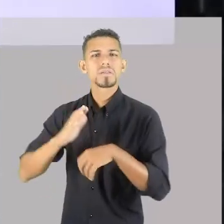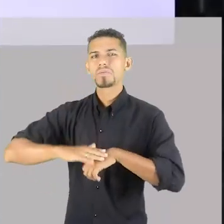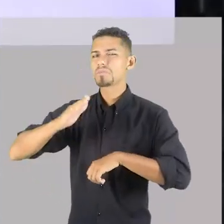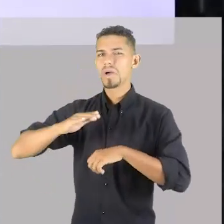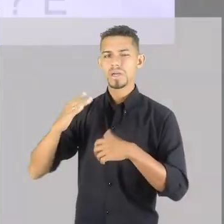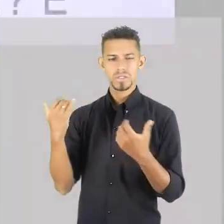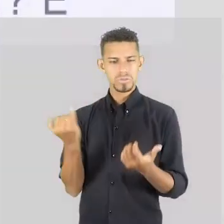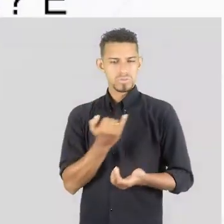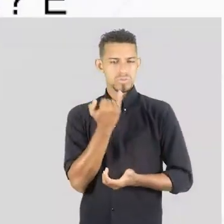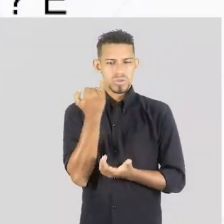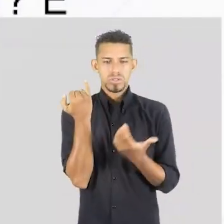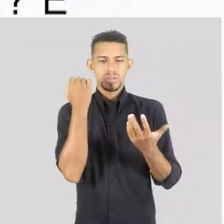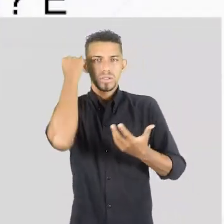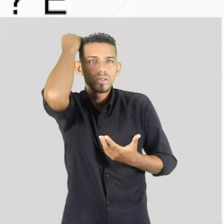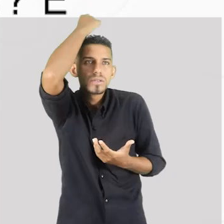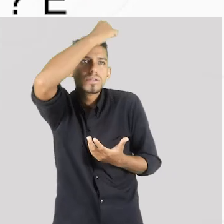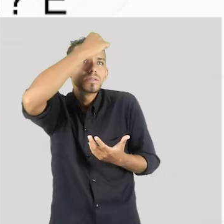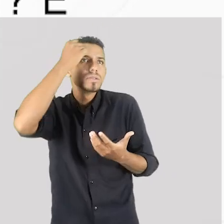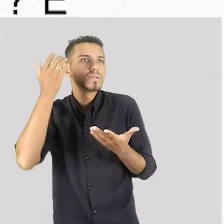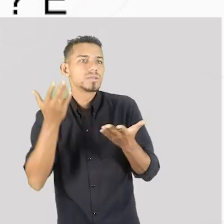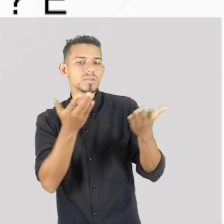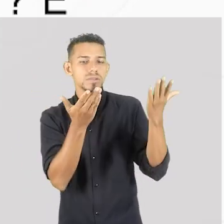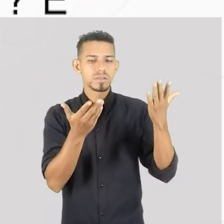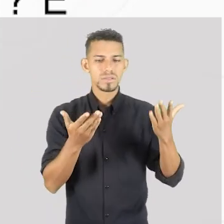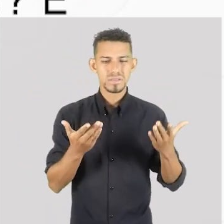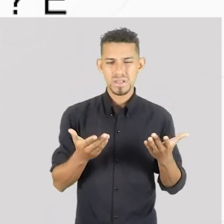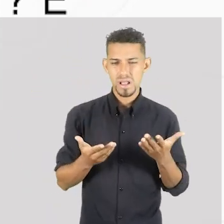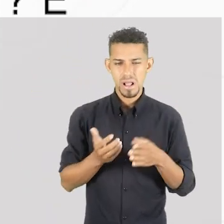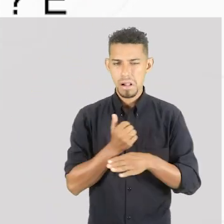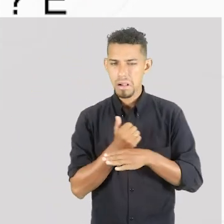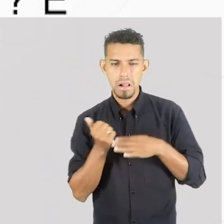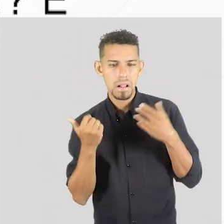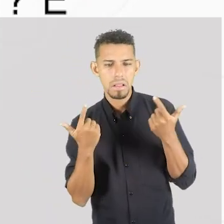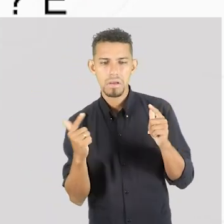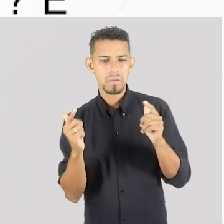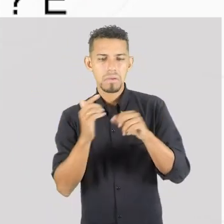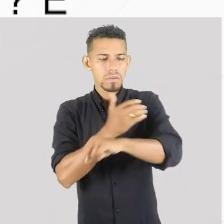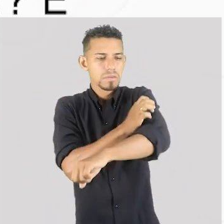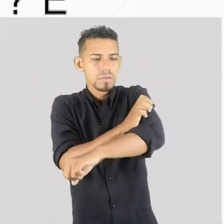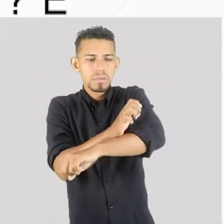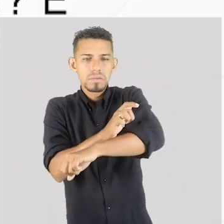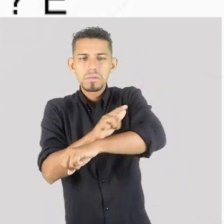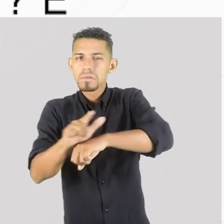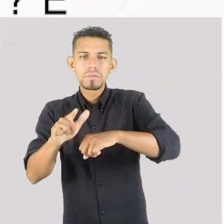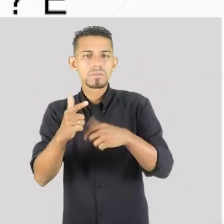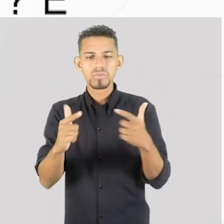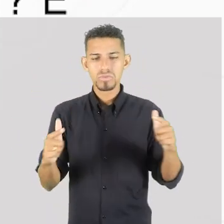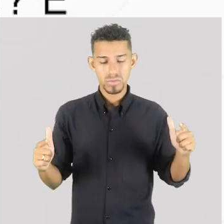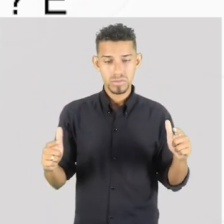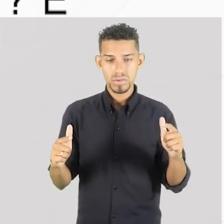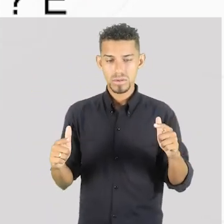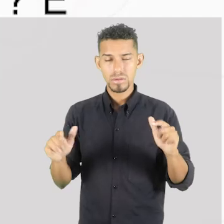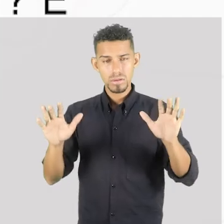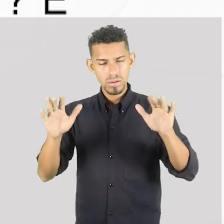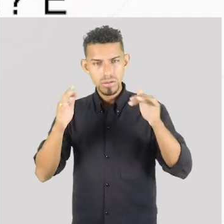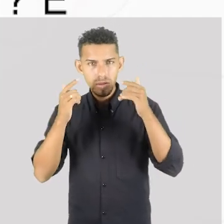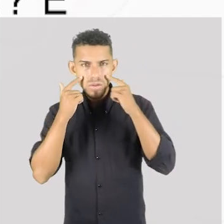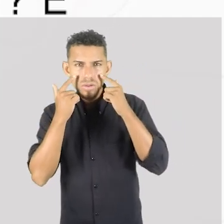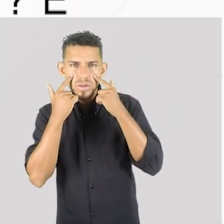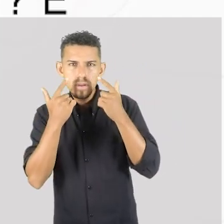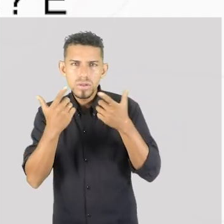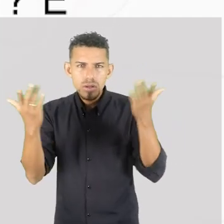e desmoraliza e avilta a nação inteira. Levantai os olhos